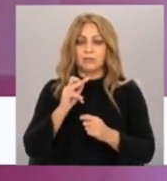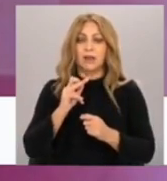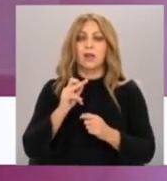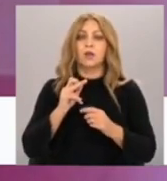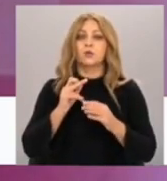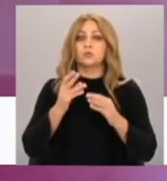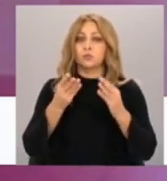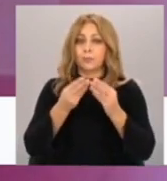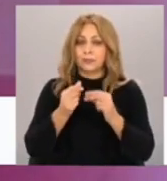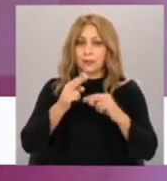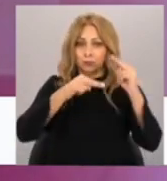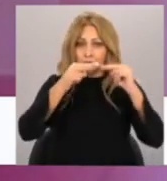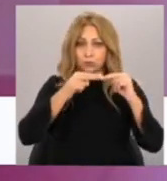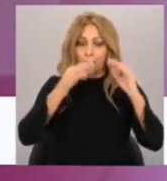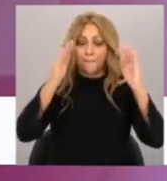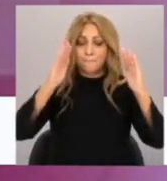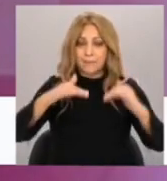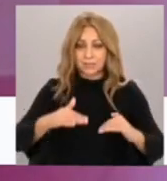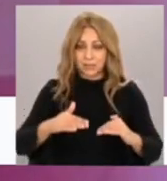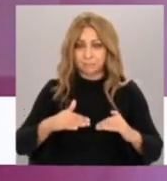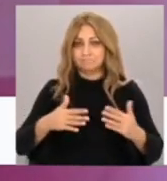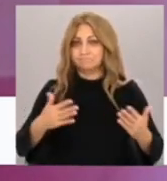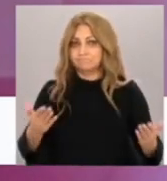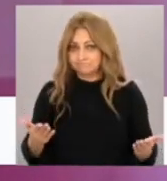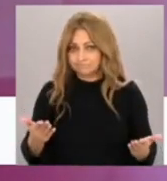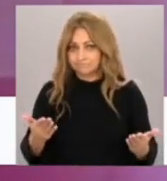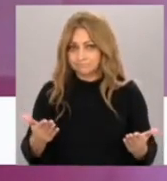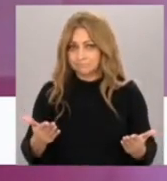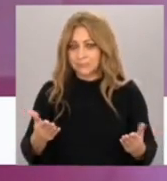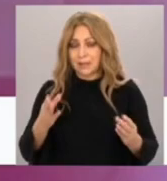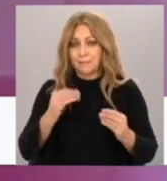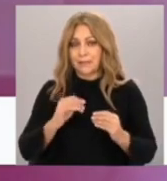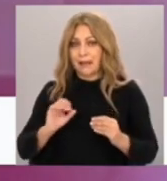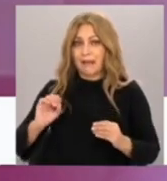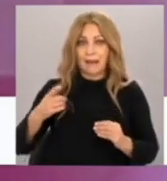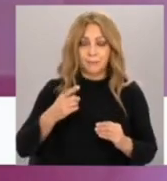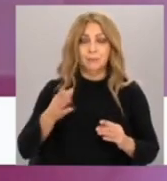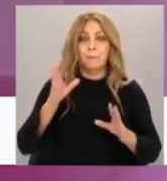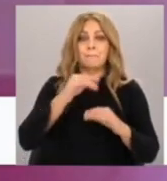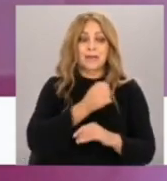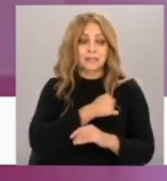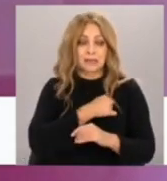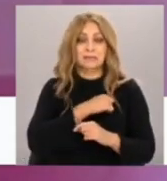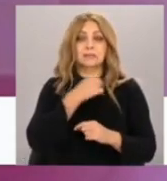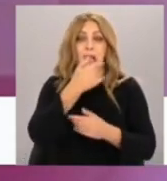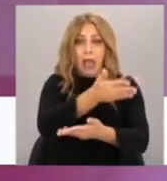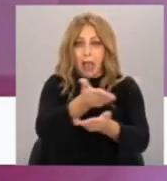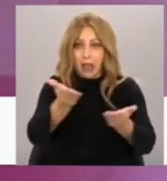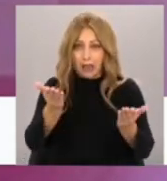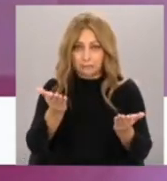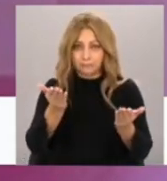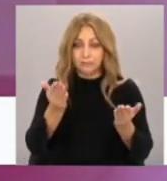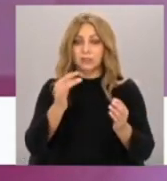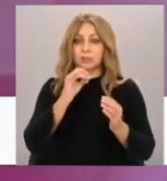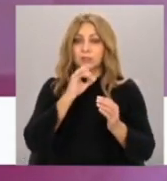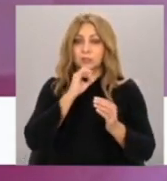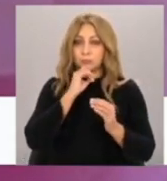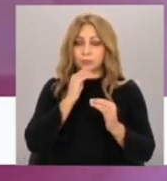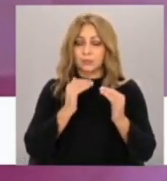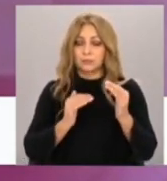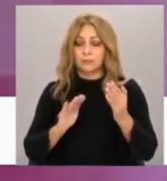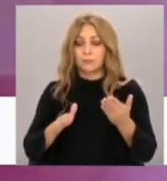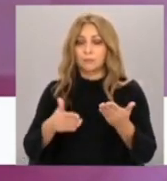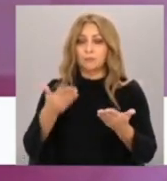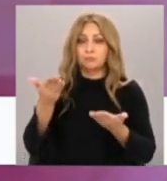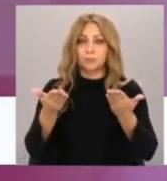tem que baixar imediatamente ou durante o período em que é justamente funciona Isto é foram mais rápido a trazer mais casas publicado e podermos ter facto o equilíbrio melhor